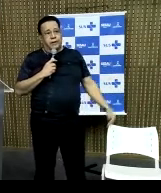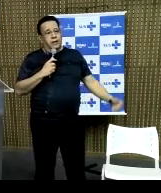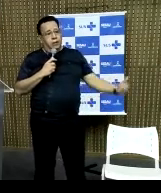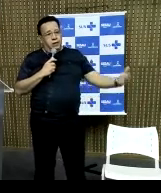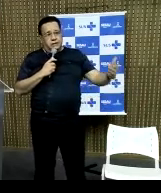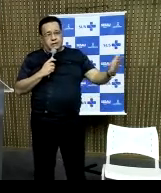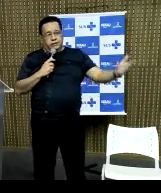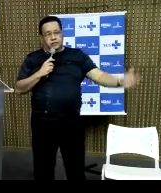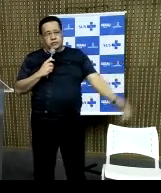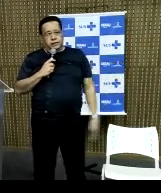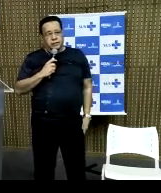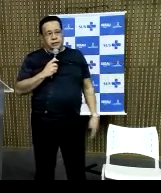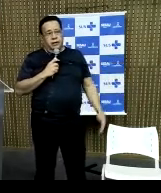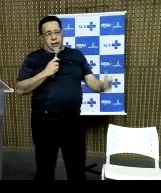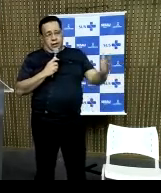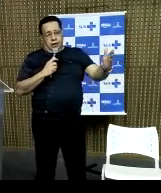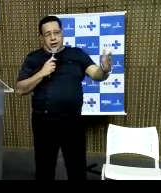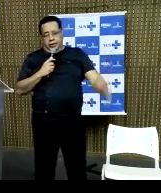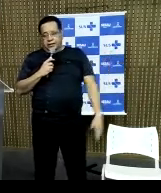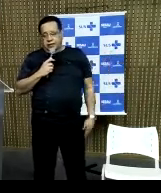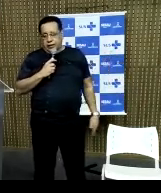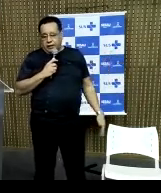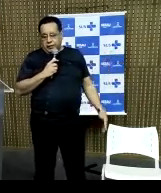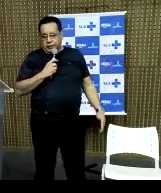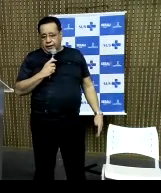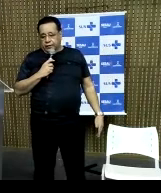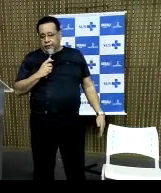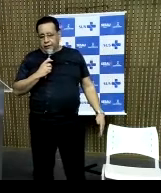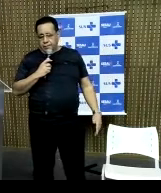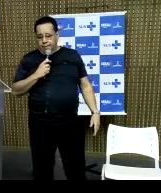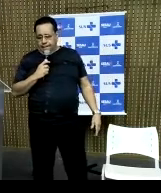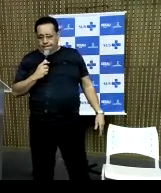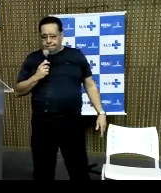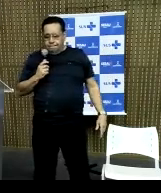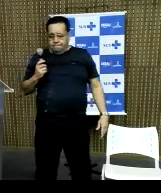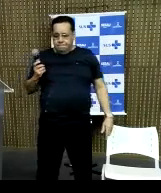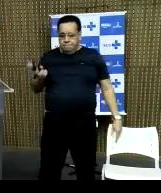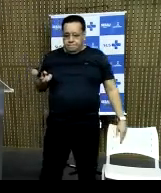aqui, mas se ele estiver nos ouvindo, é parte dele e a equipe dele, tá ok?